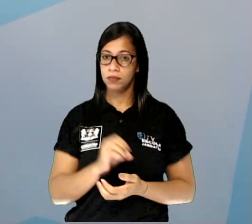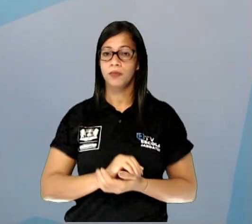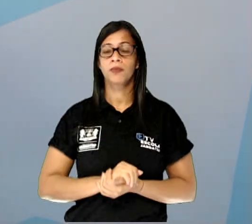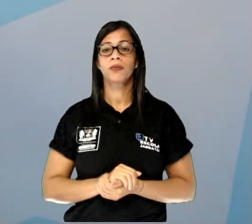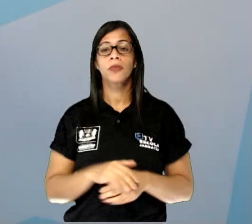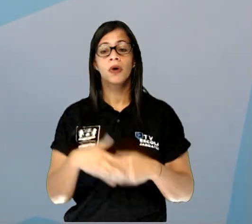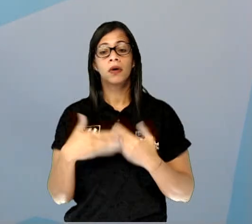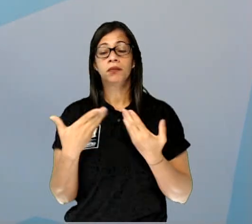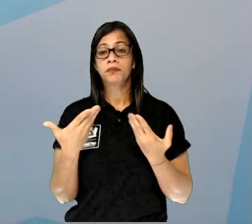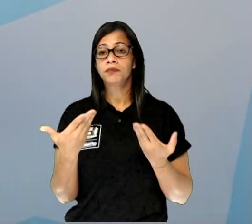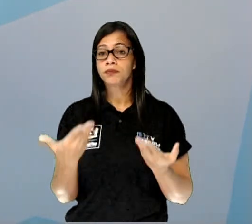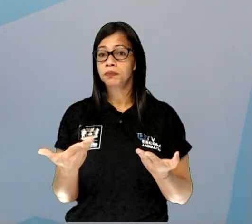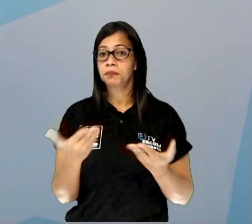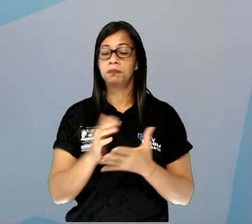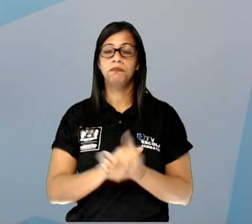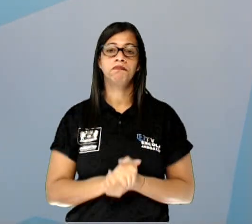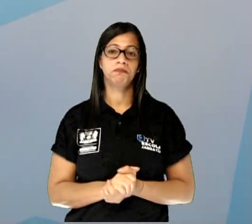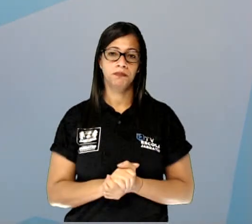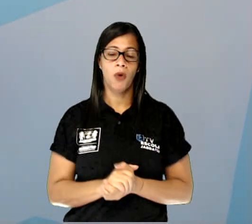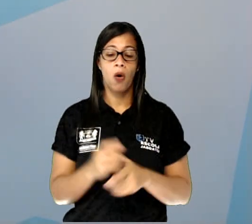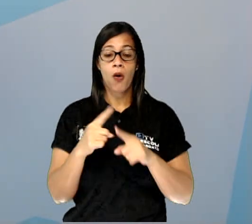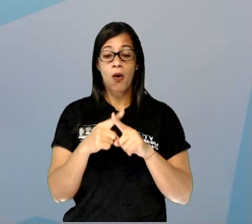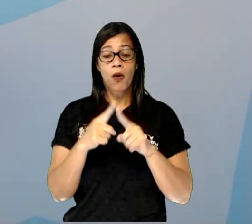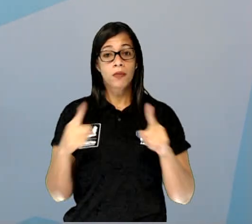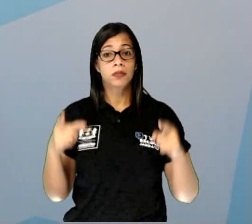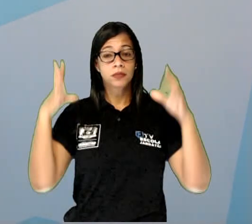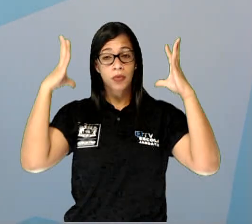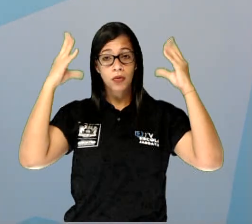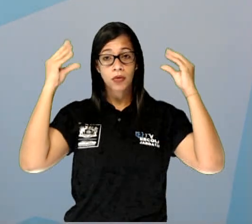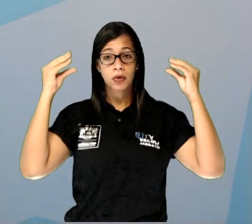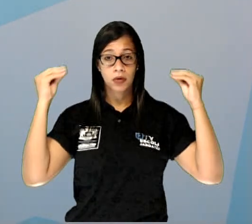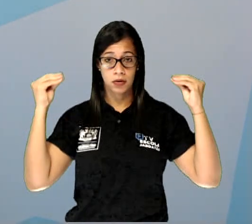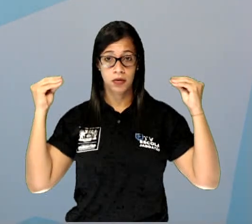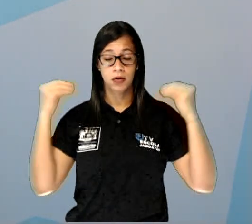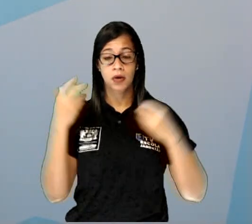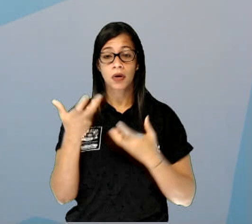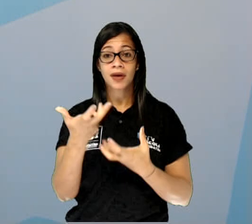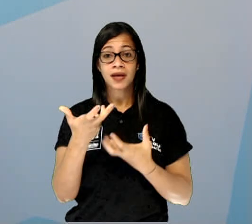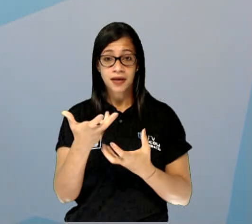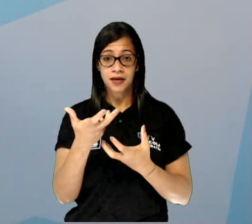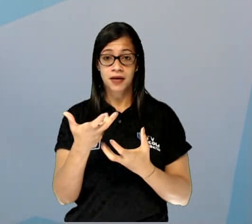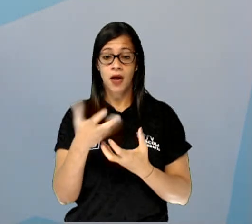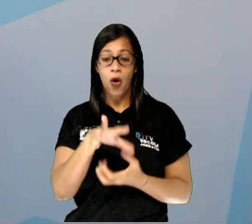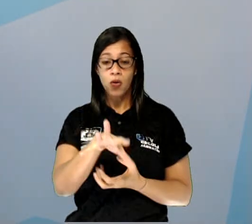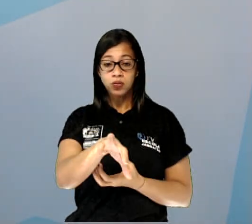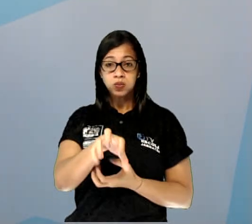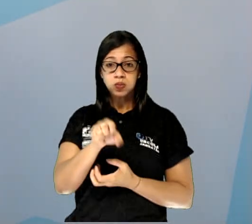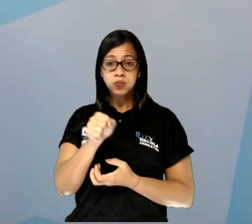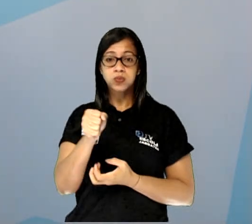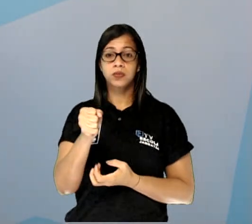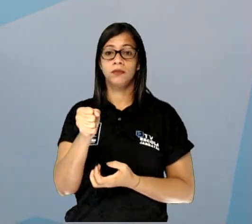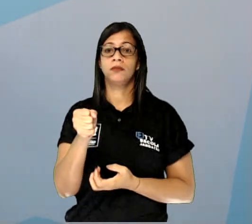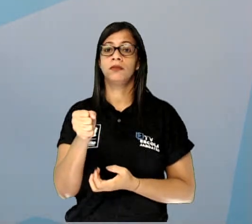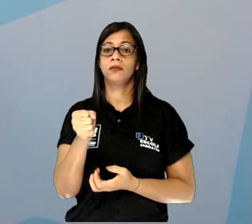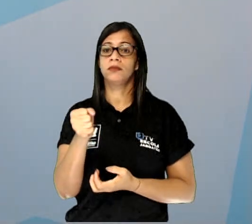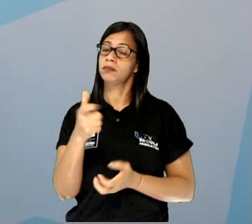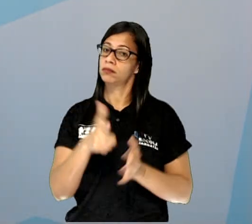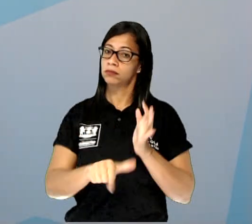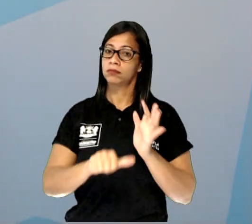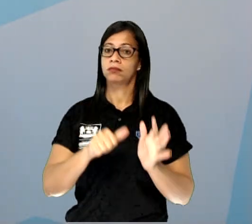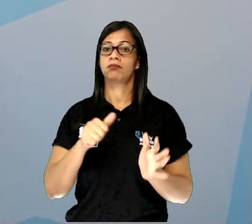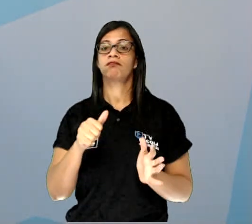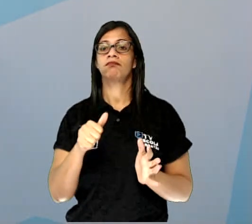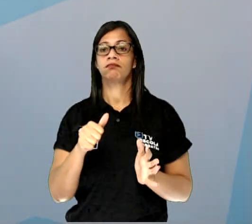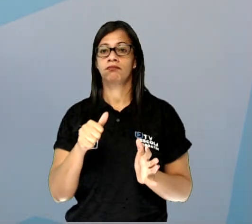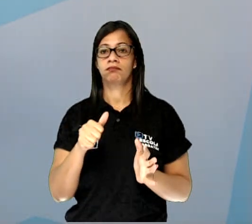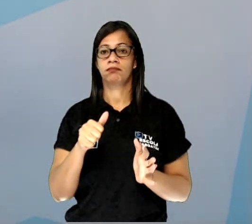empresa holandesa queria seu dinheiro, tá? O retorno do investimento da invasão, e passou a pressionar o Maurício Nassau para aumentar os impostos